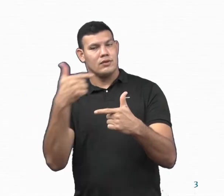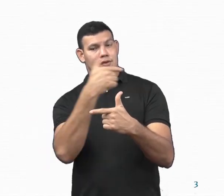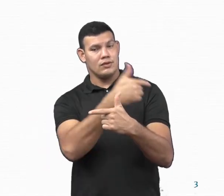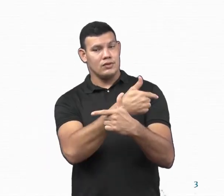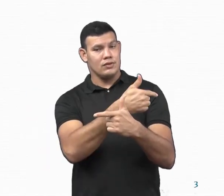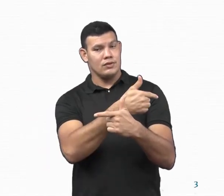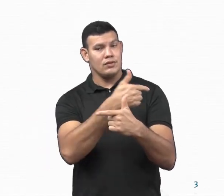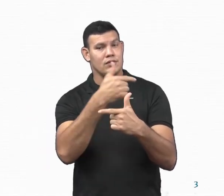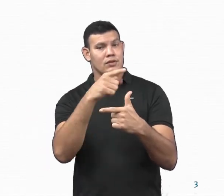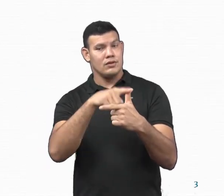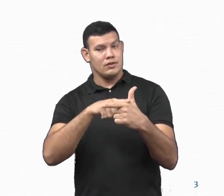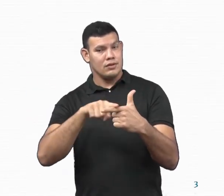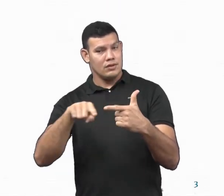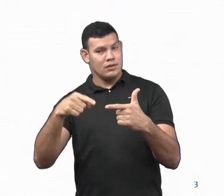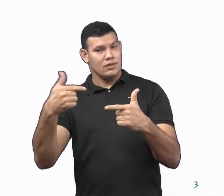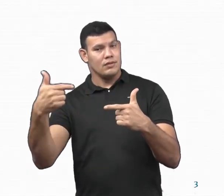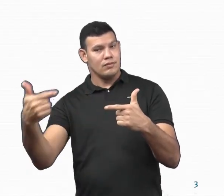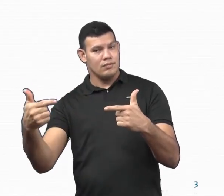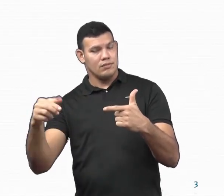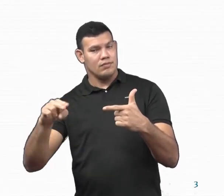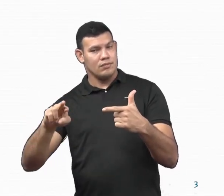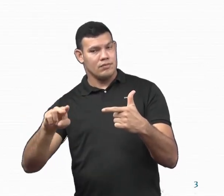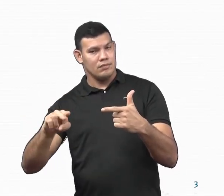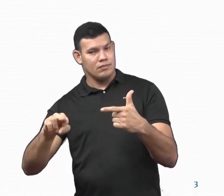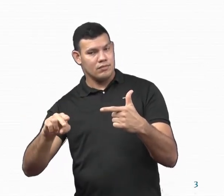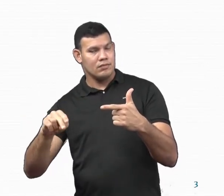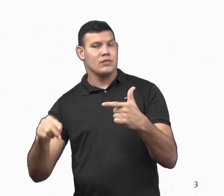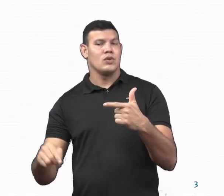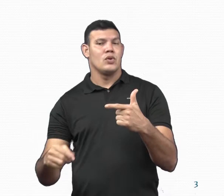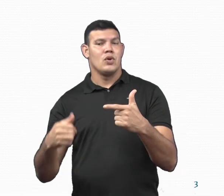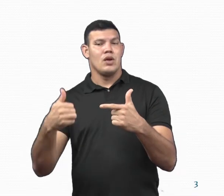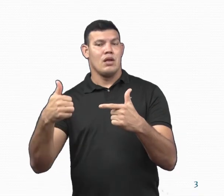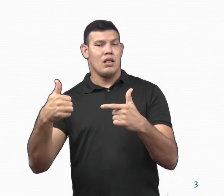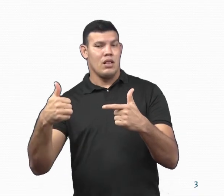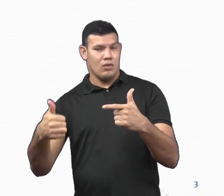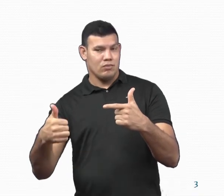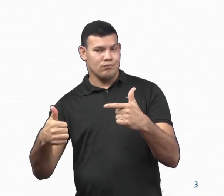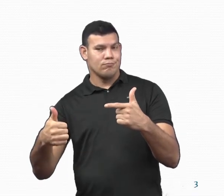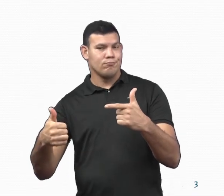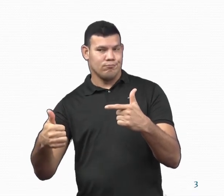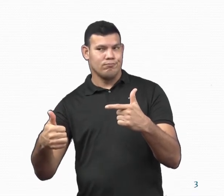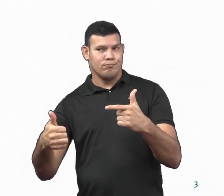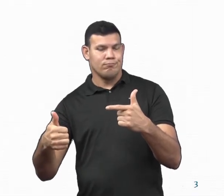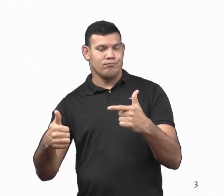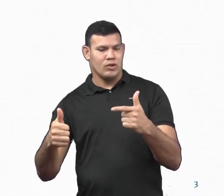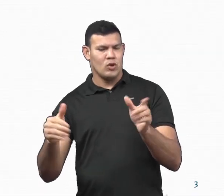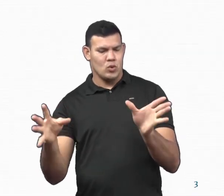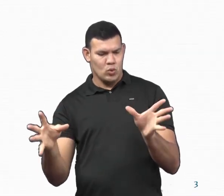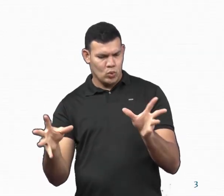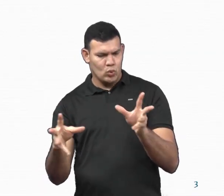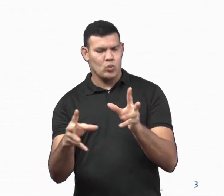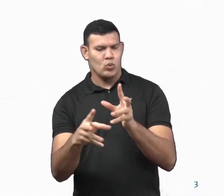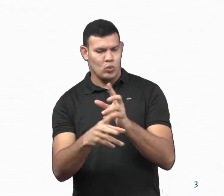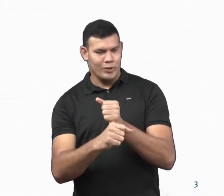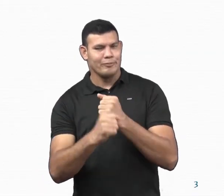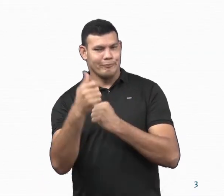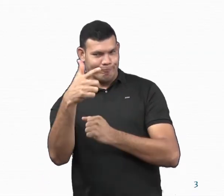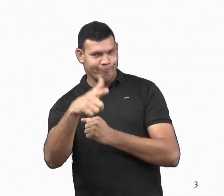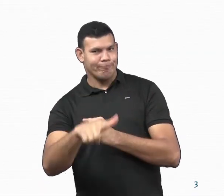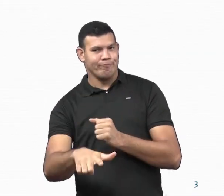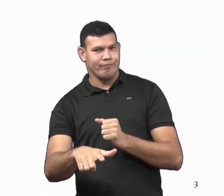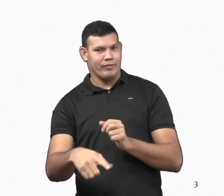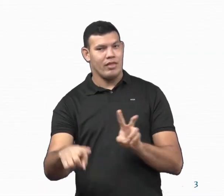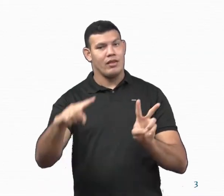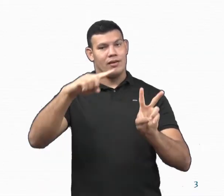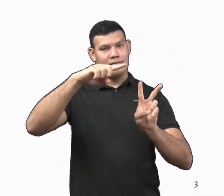mais rápido. Aí, eu vou juntar esses números que eu usei para fazer a divisão de 2 em 2, porque a gente tem